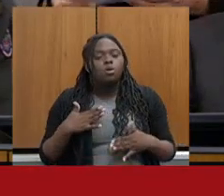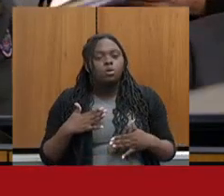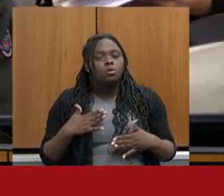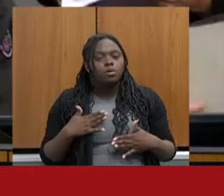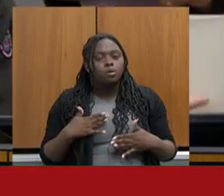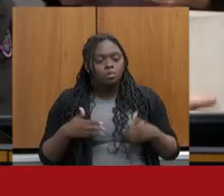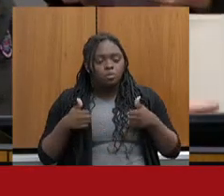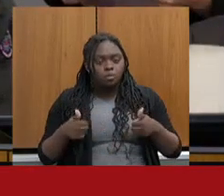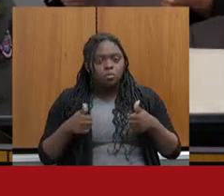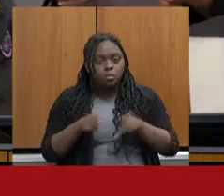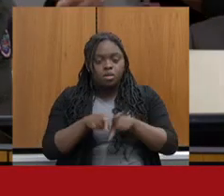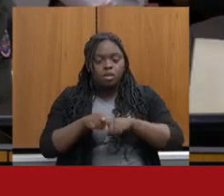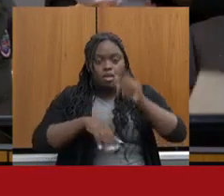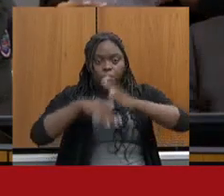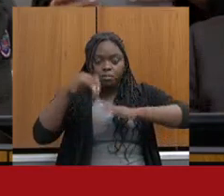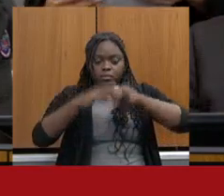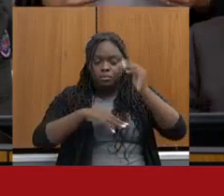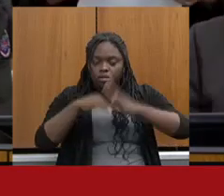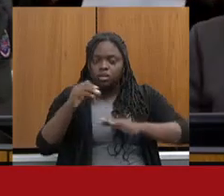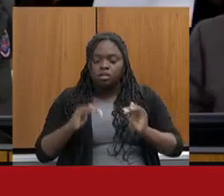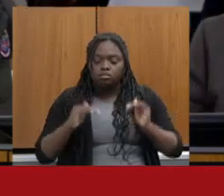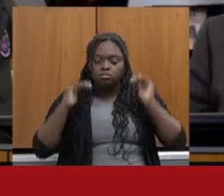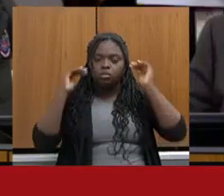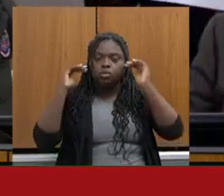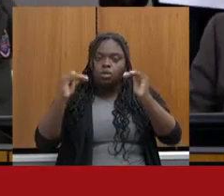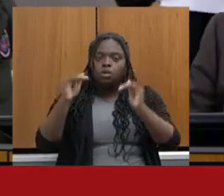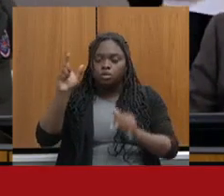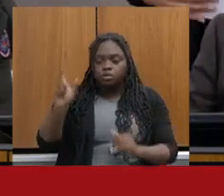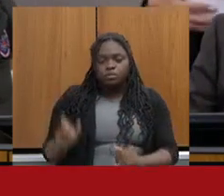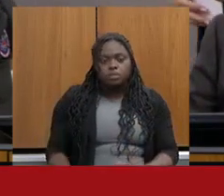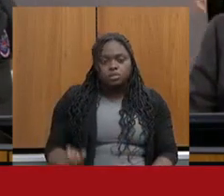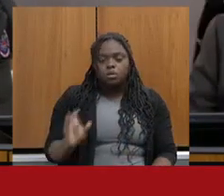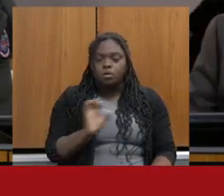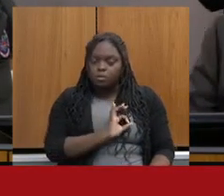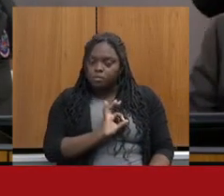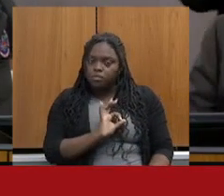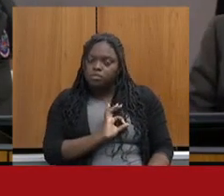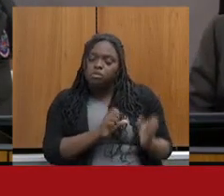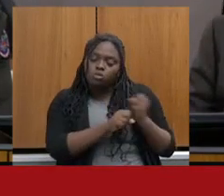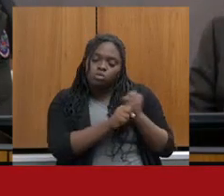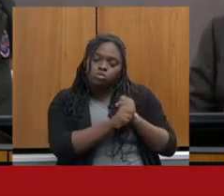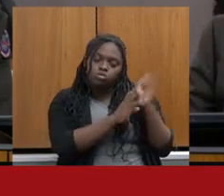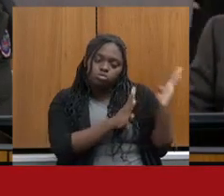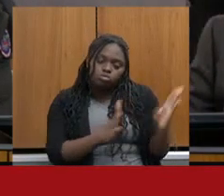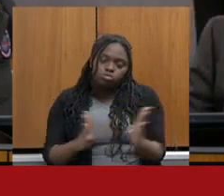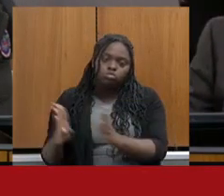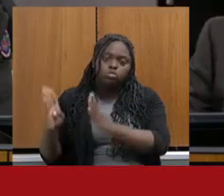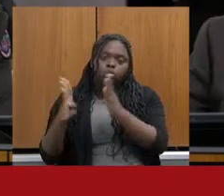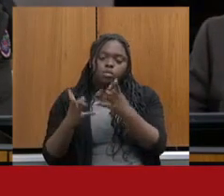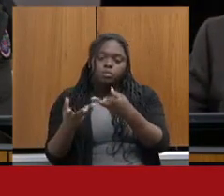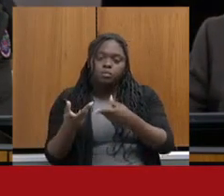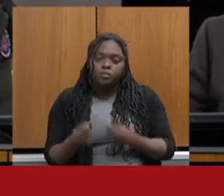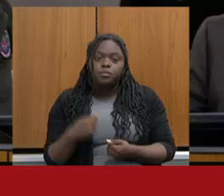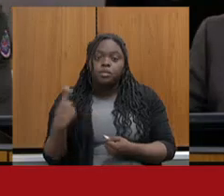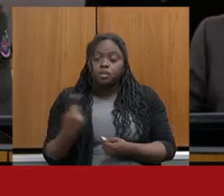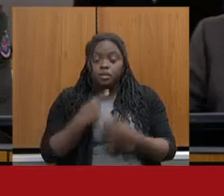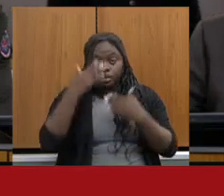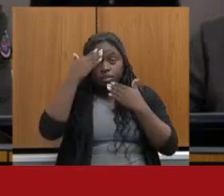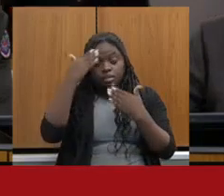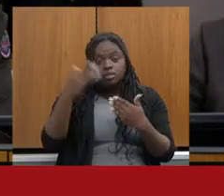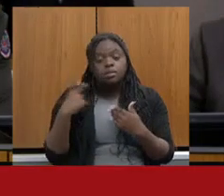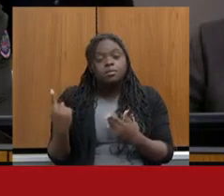de habilidade profissional do nosso militar ao longo do ano para atendimento nós temos a grata satisfação de dizer